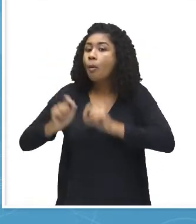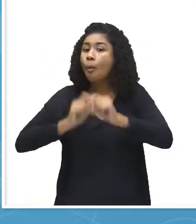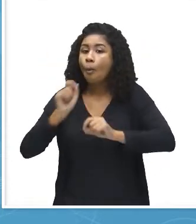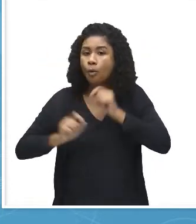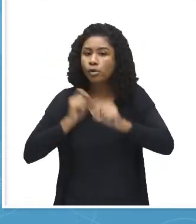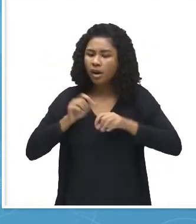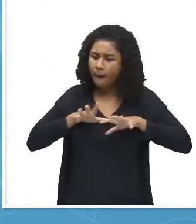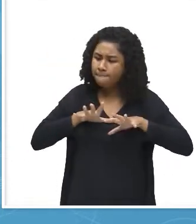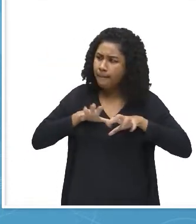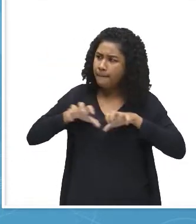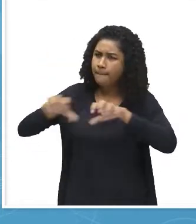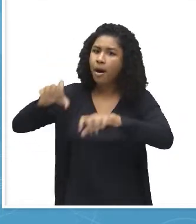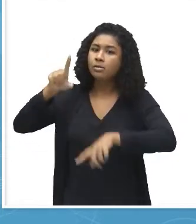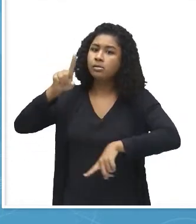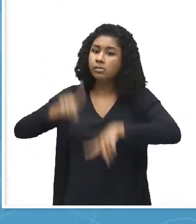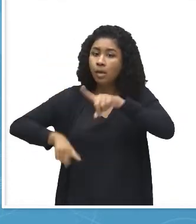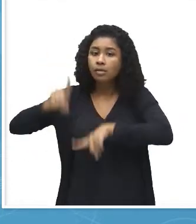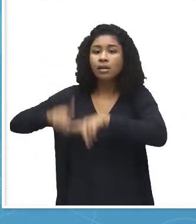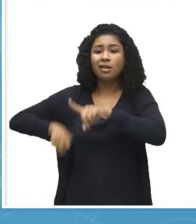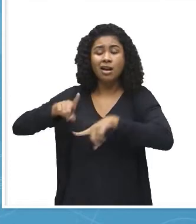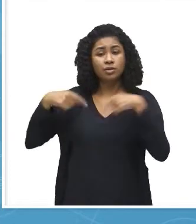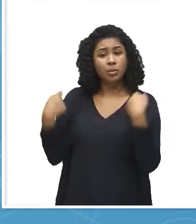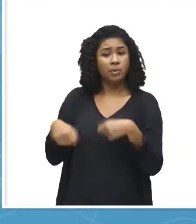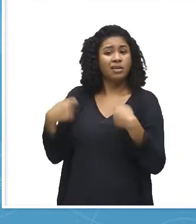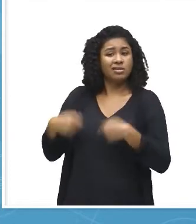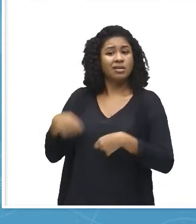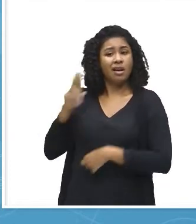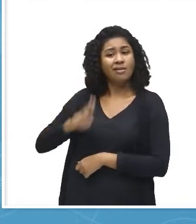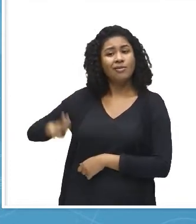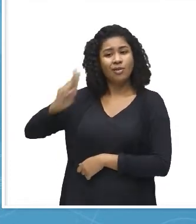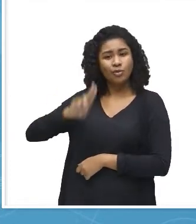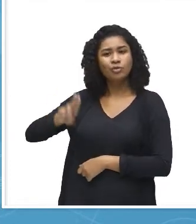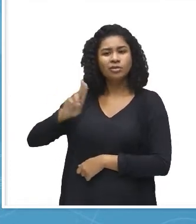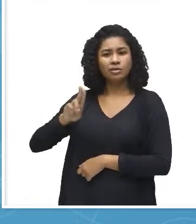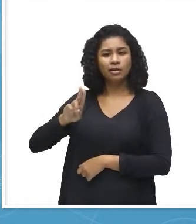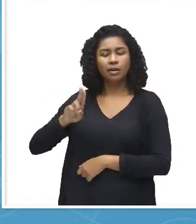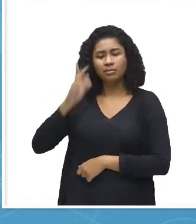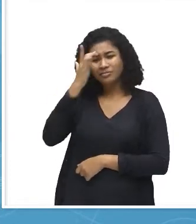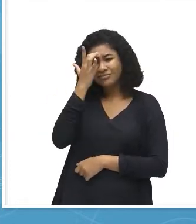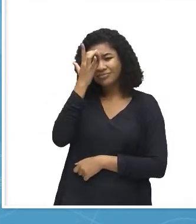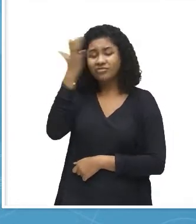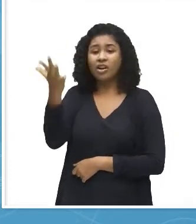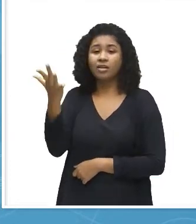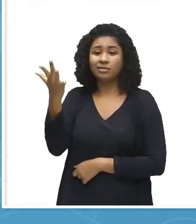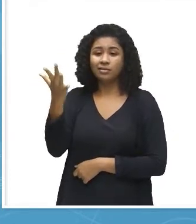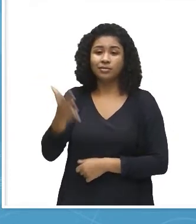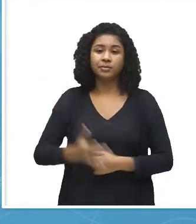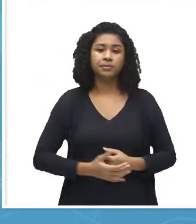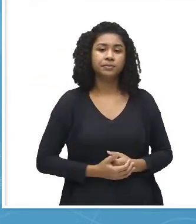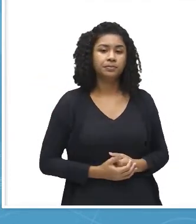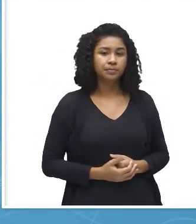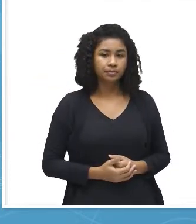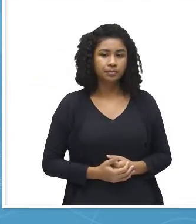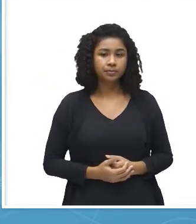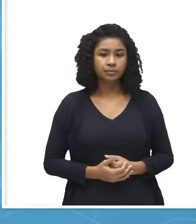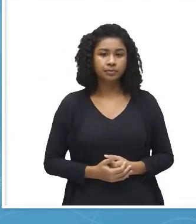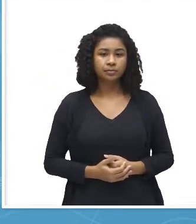conseguir adquirir essas matérias-primas de maneira mais fácil. Vamos lá, a gente voltar a nossa